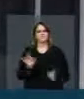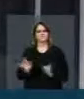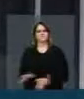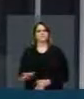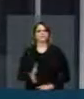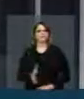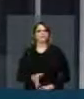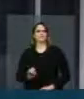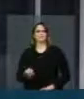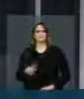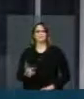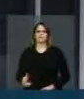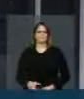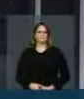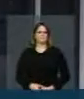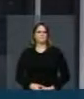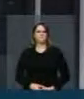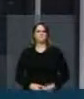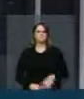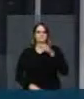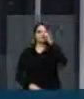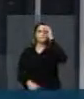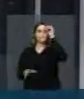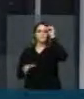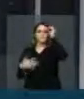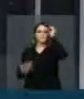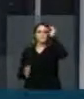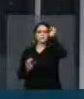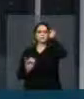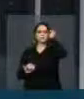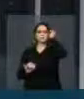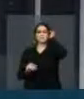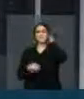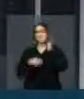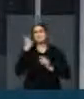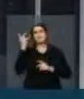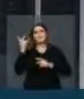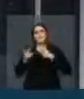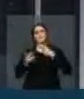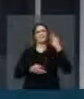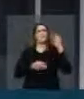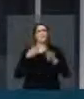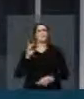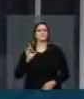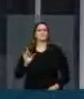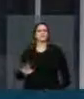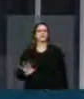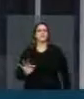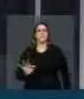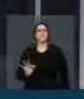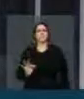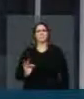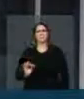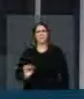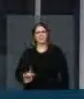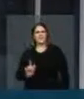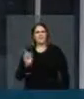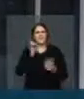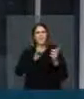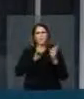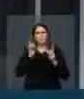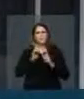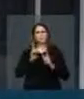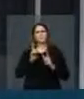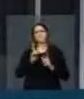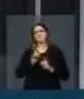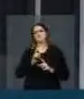familiares estariam na cidade. Então, se nós fôssemos aqui falar só no que a FETAG conquistou nesses últimos